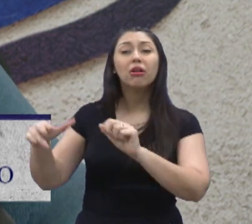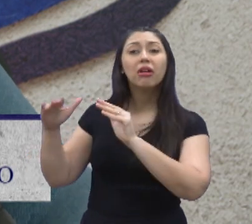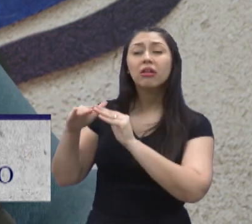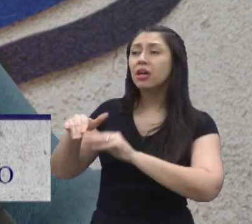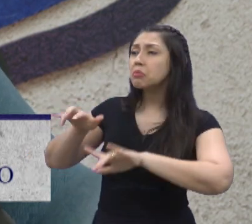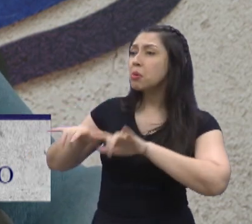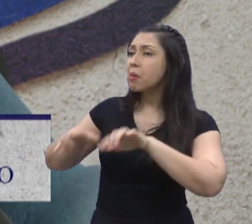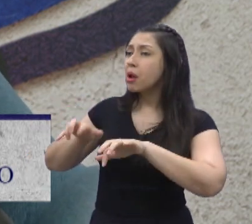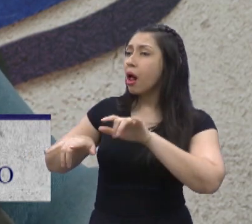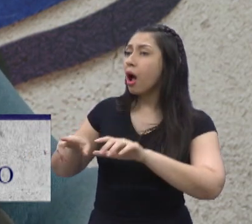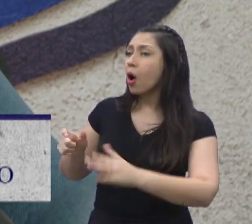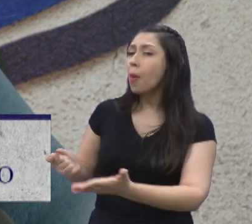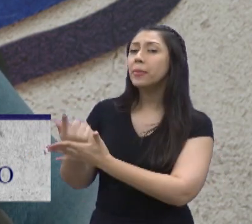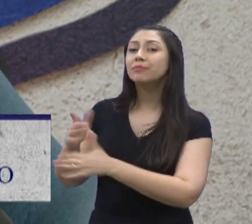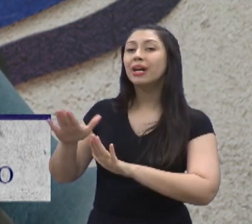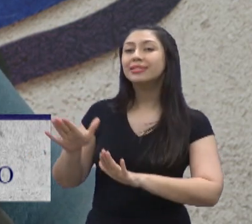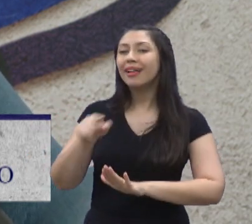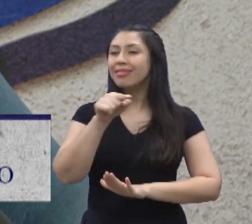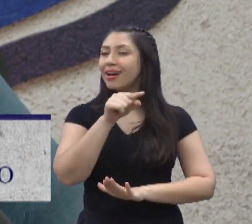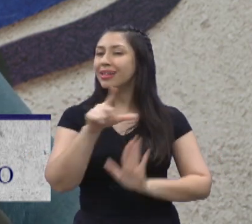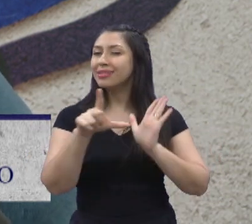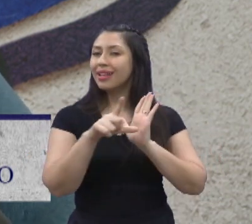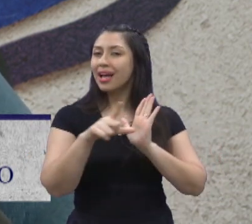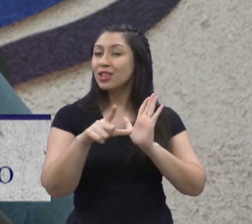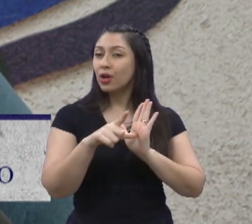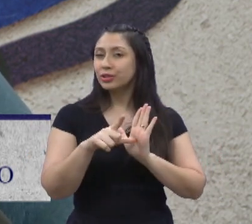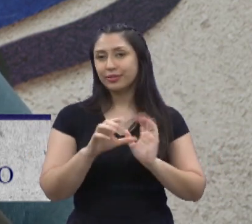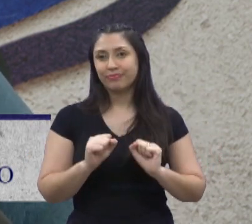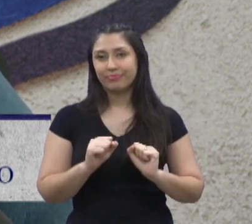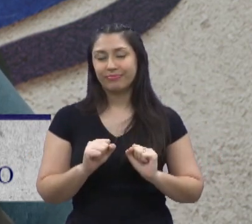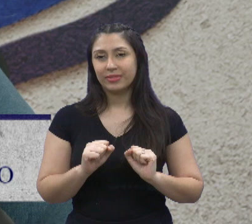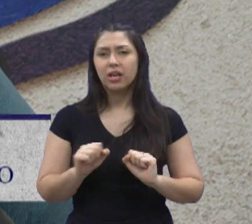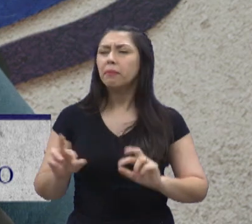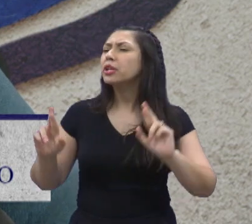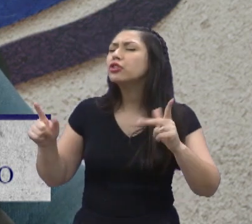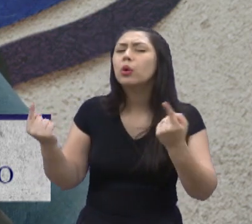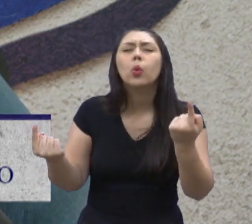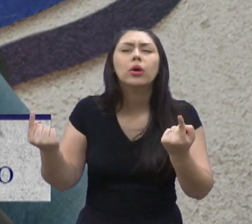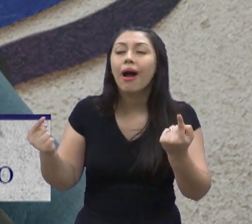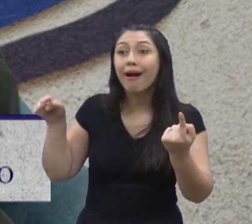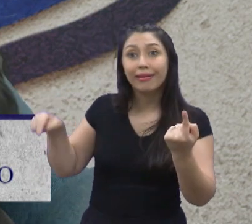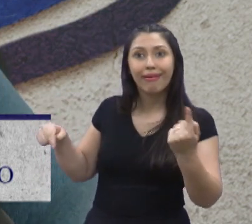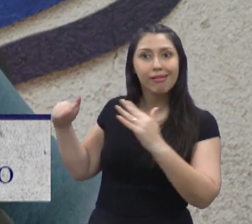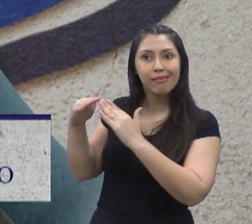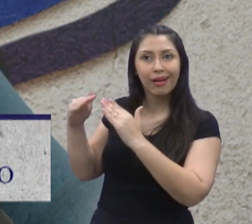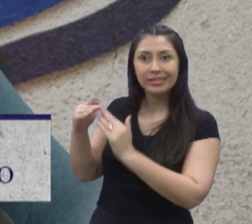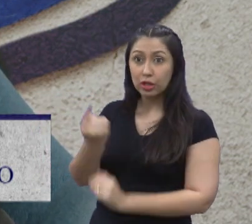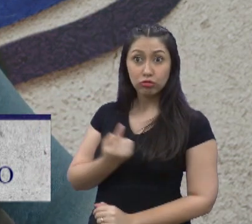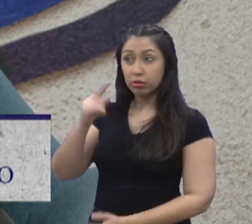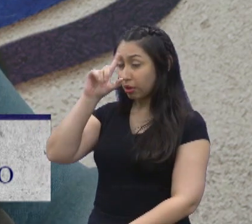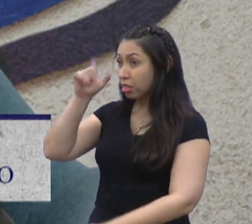que é você comprando com o vendedor. Qual que é a diferença? Em casa você toma uma decisão sozinho. Aqui, o vendedor te ajuda com toda a